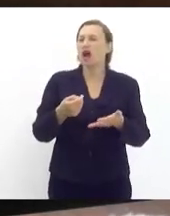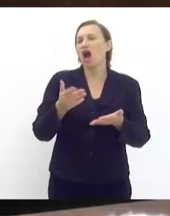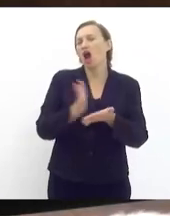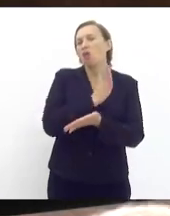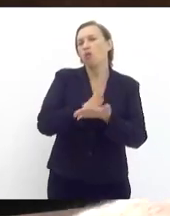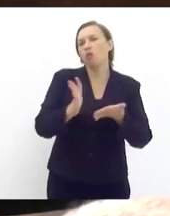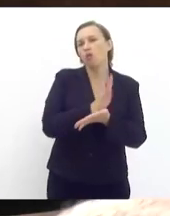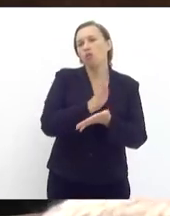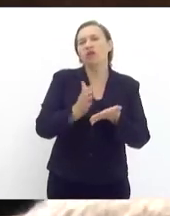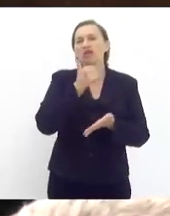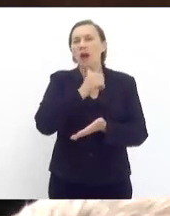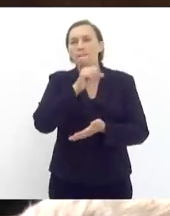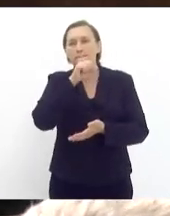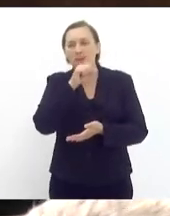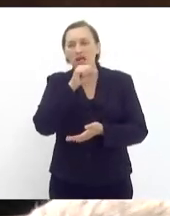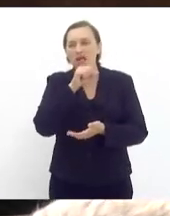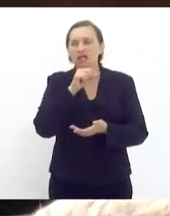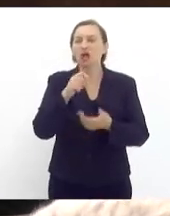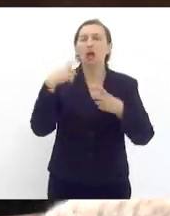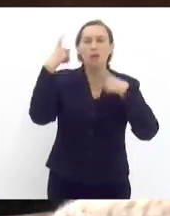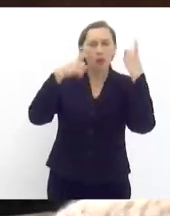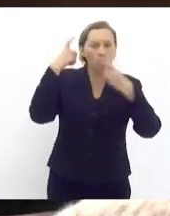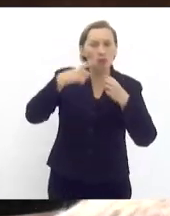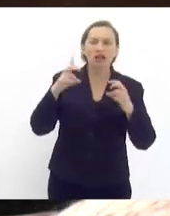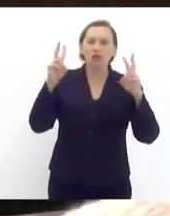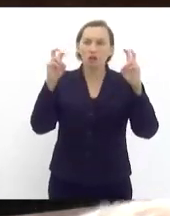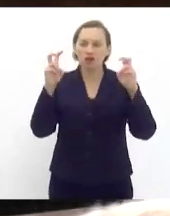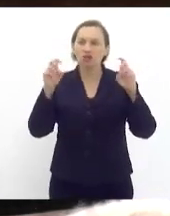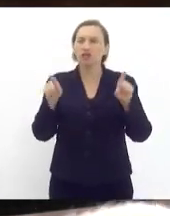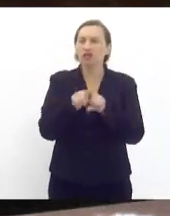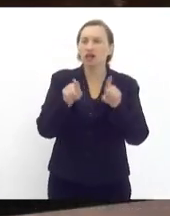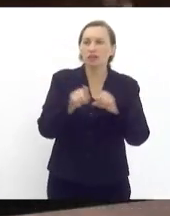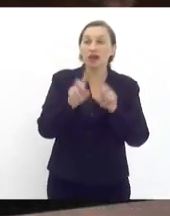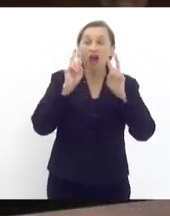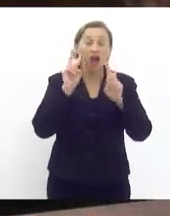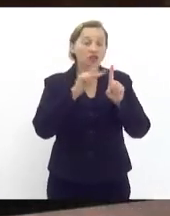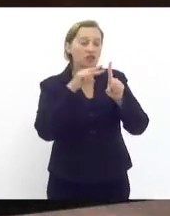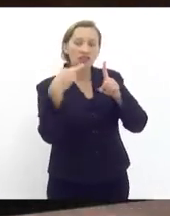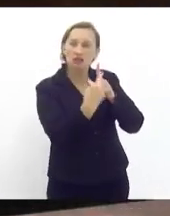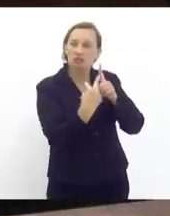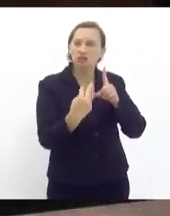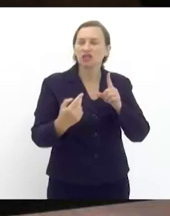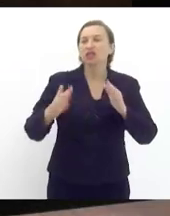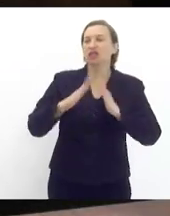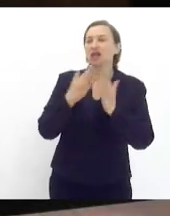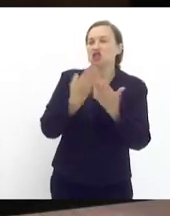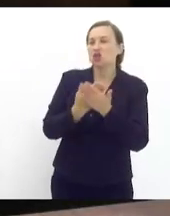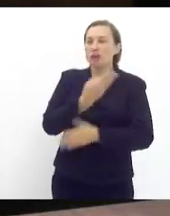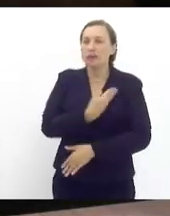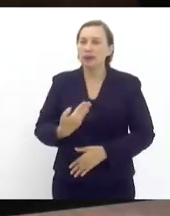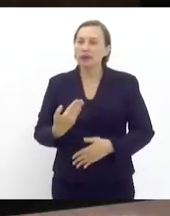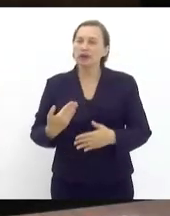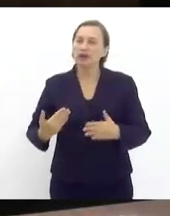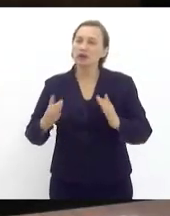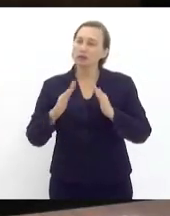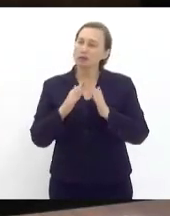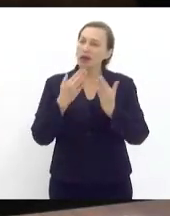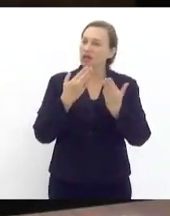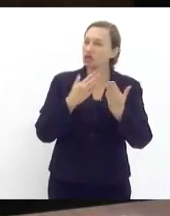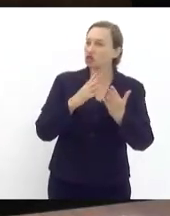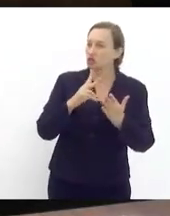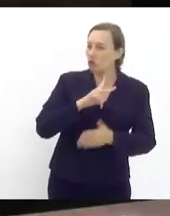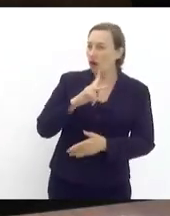mães preocupadas com isso também do ponto de vista das escolas circulares porque se hoje temos racismo